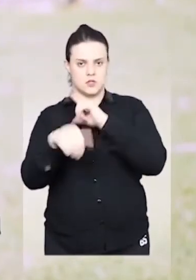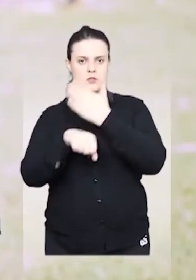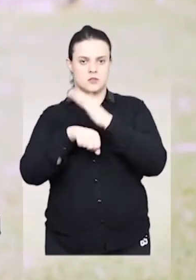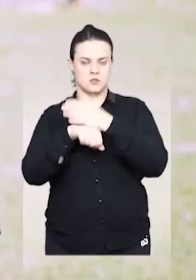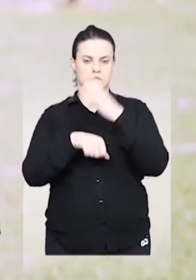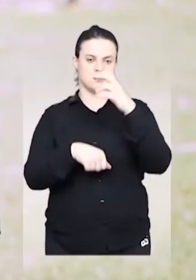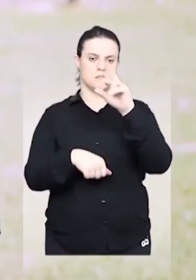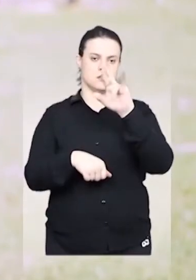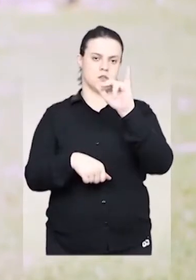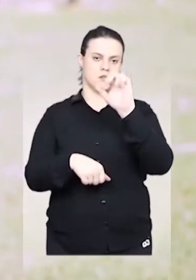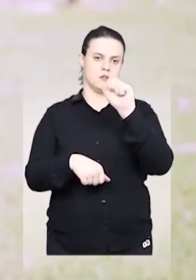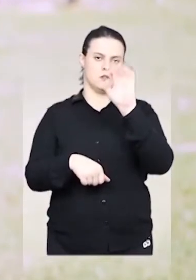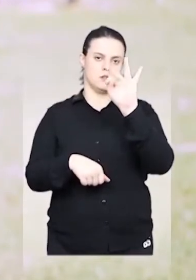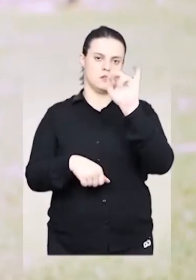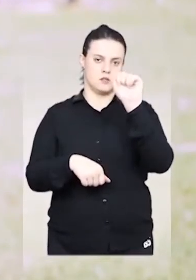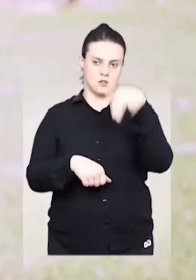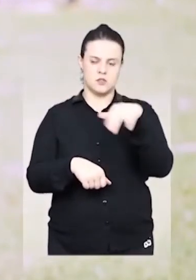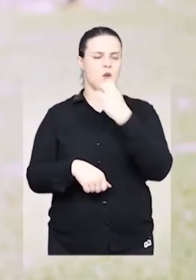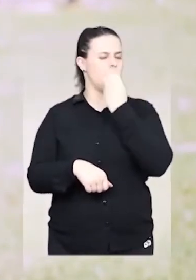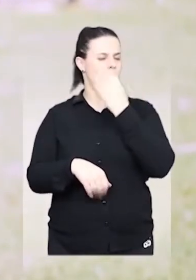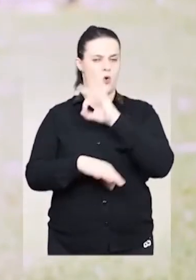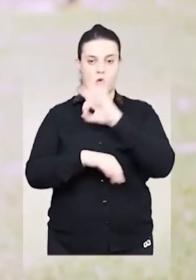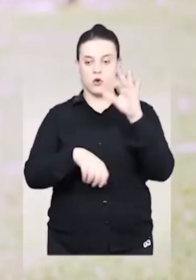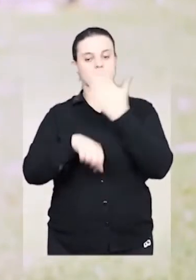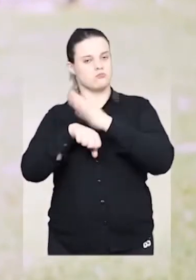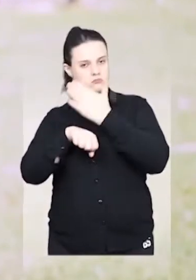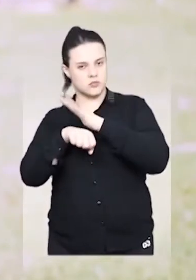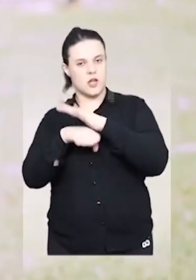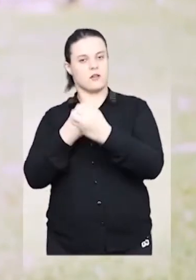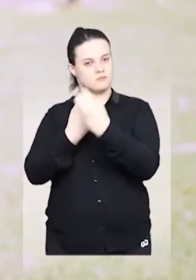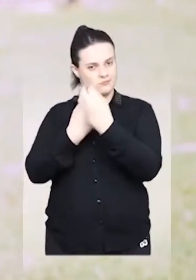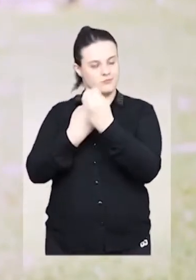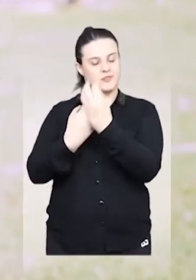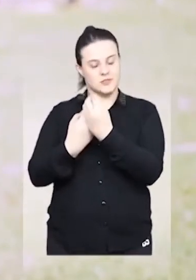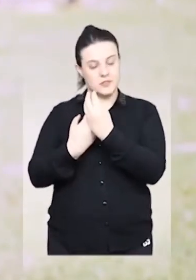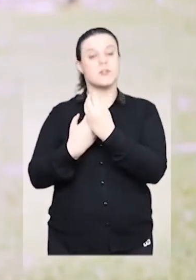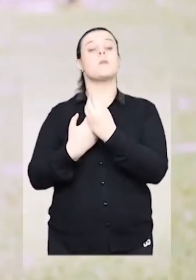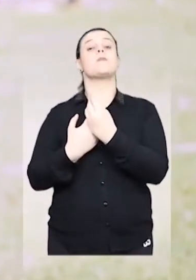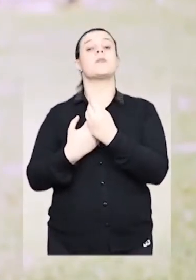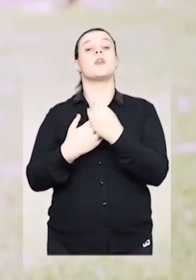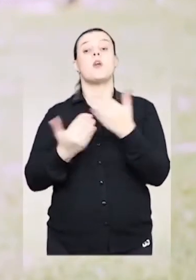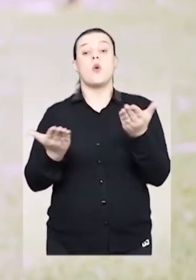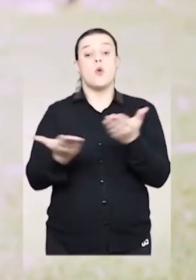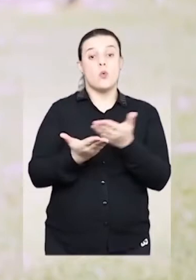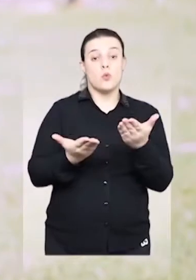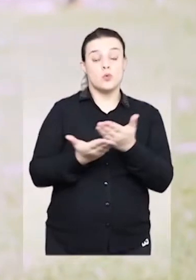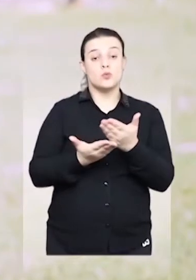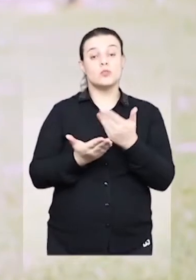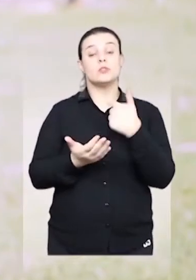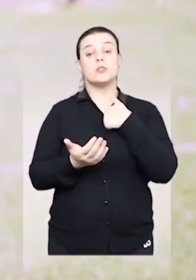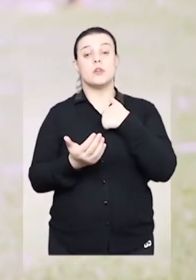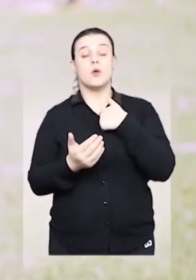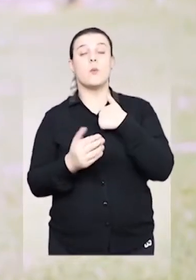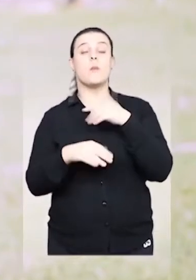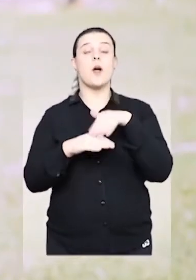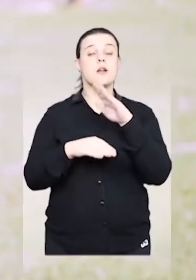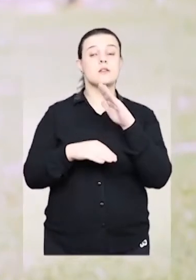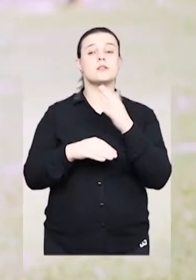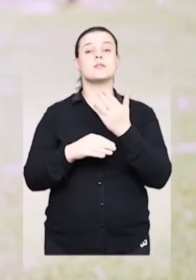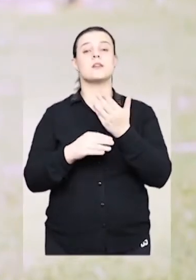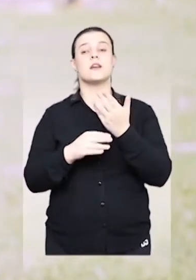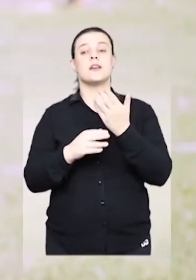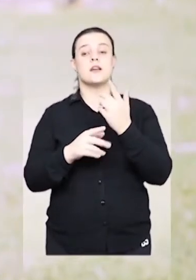técnico Christian, é um ótimo técnico que nós temos aqui. E atualmente eu estou um pouquinho